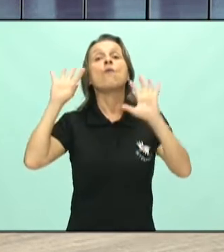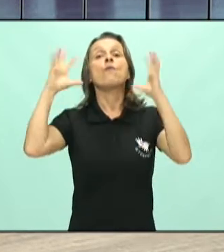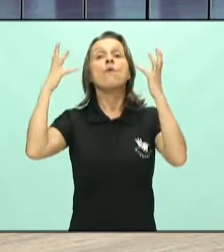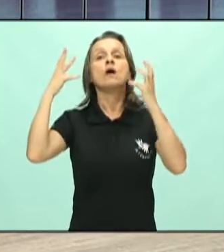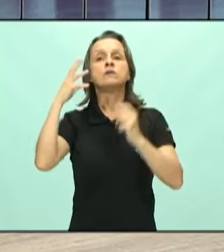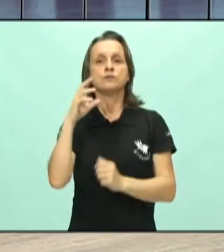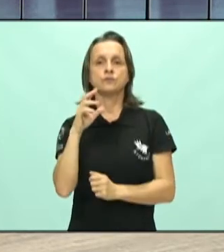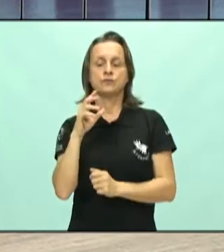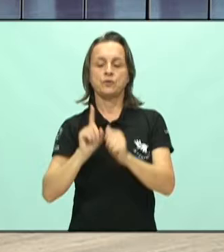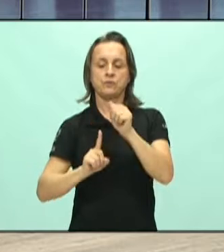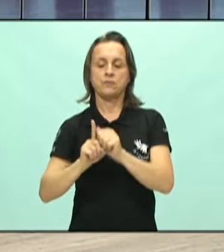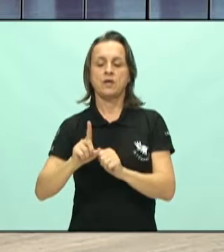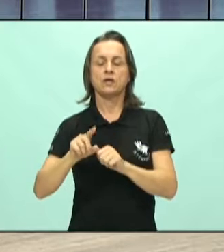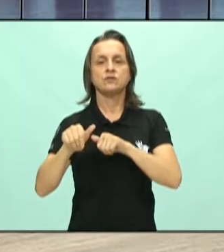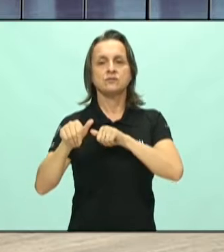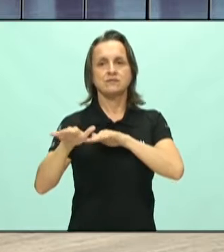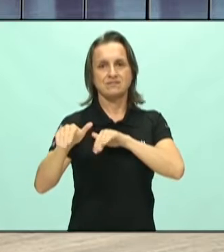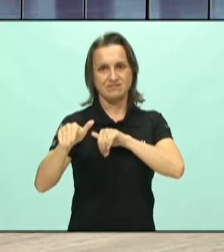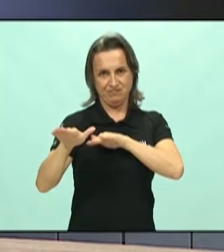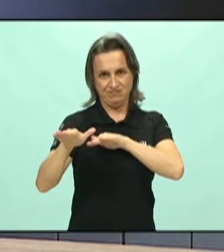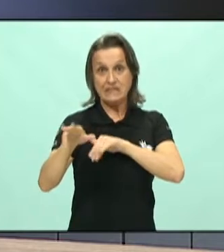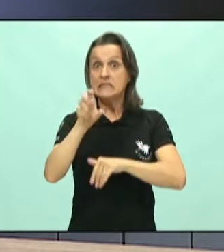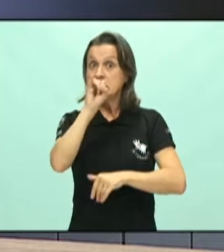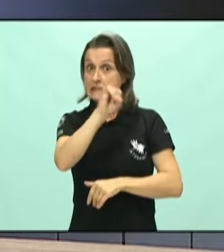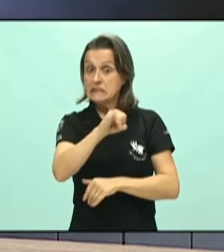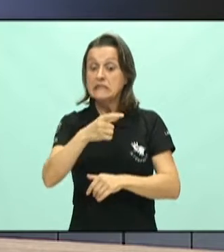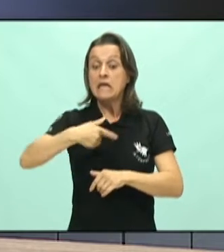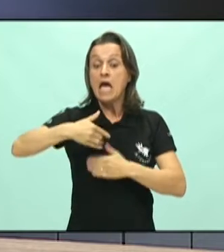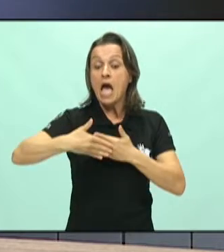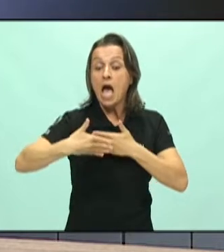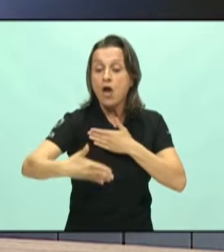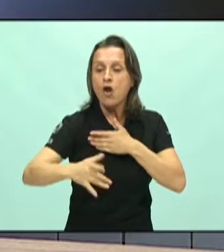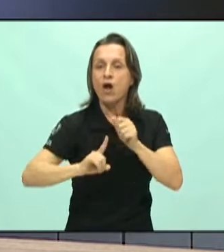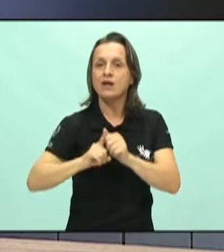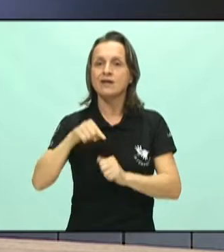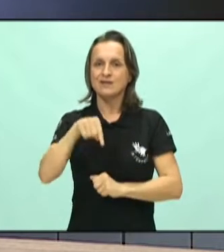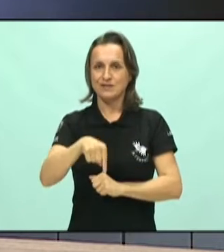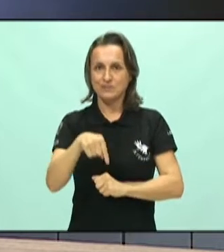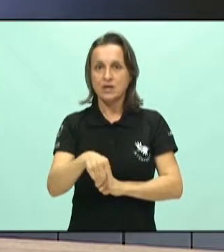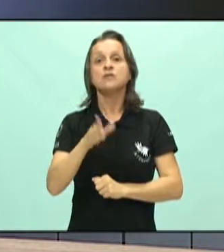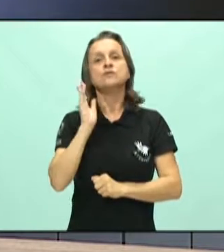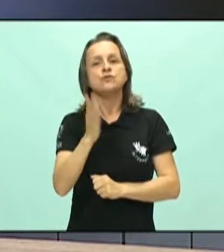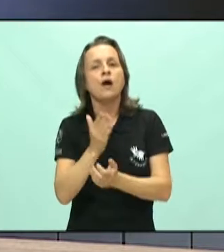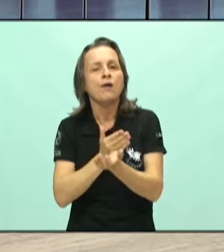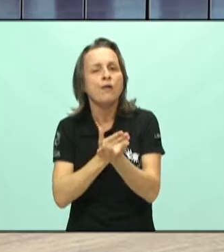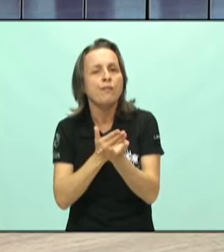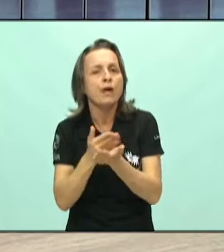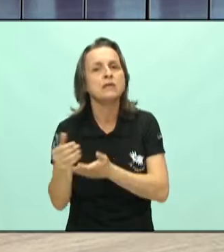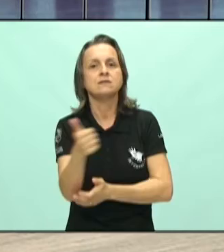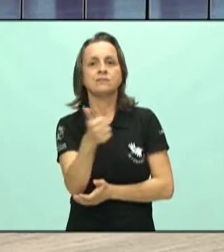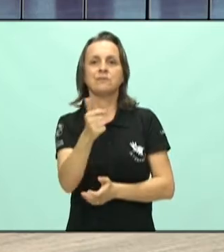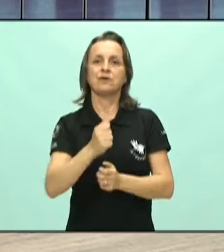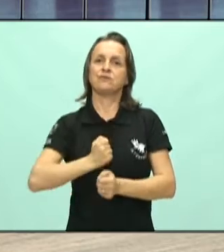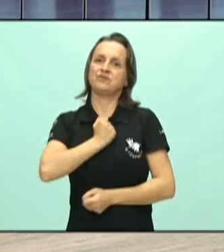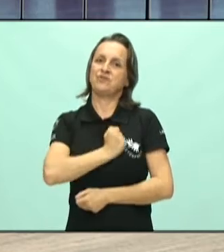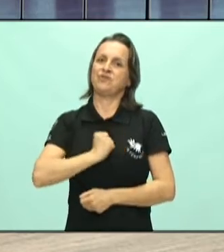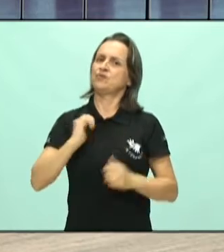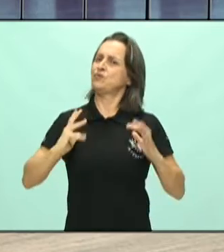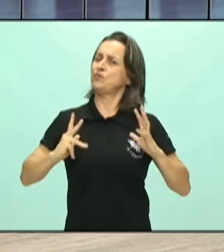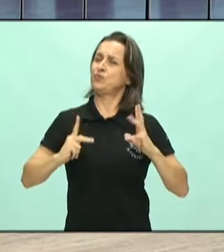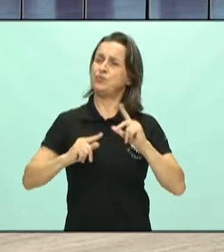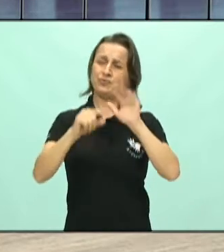a PL aprovada agora, nesse mês, com vigência nesse mês, os efeitos já começam agora, dia 1º de agosto, todos os